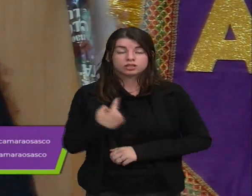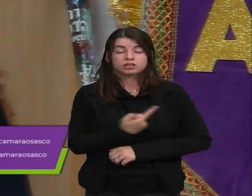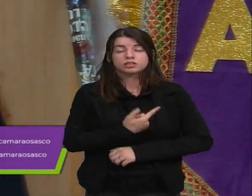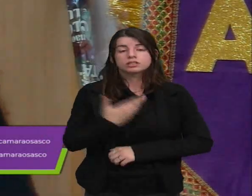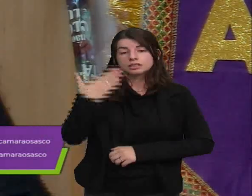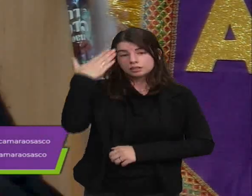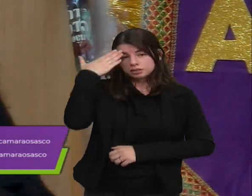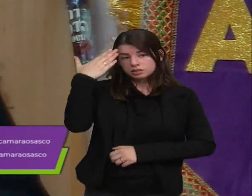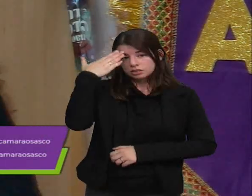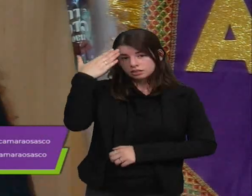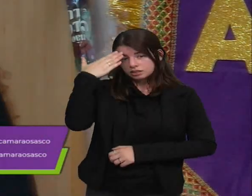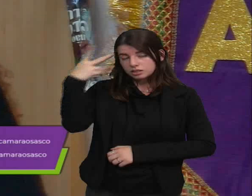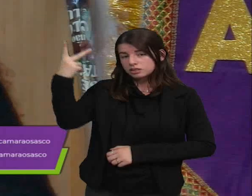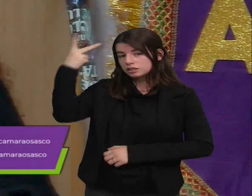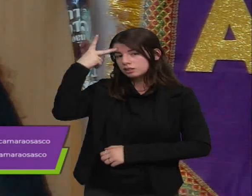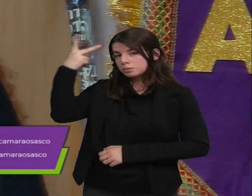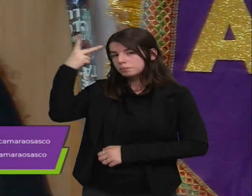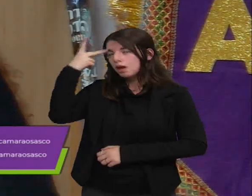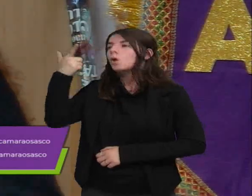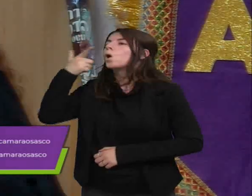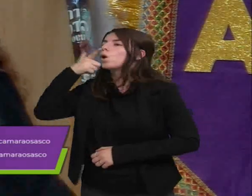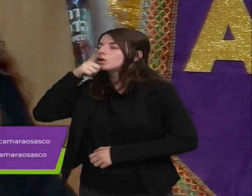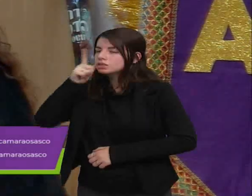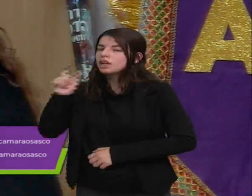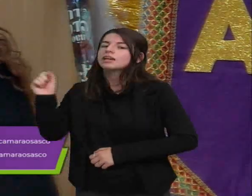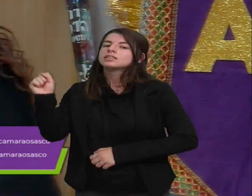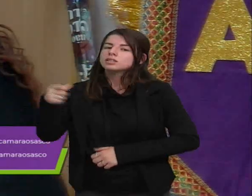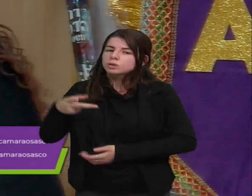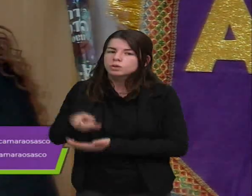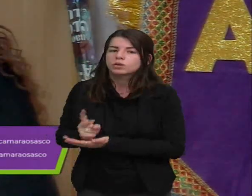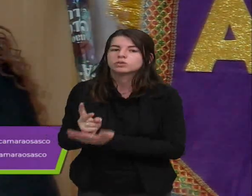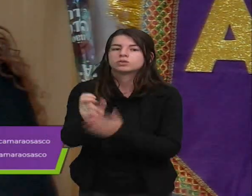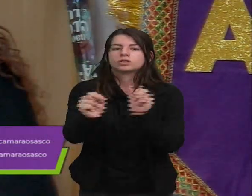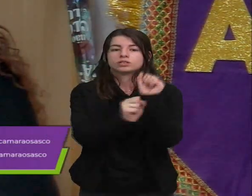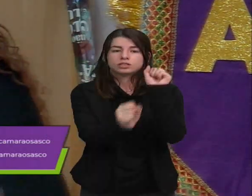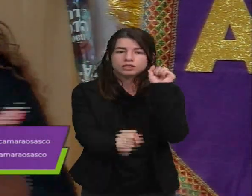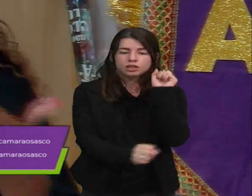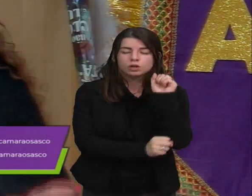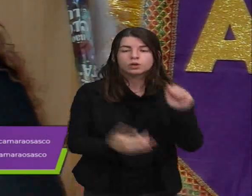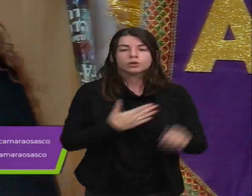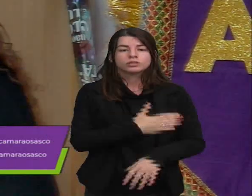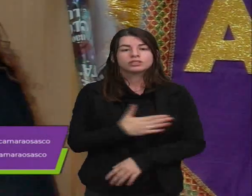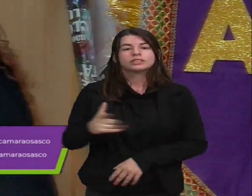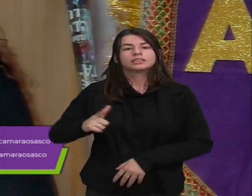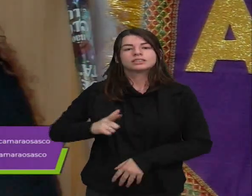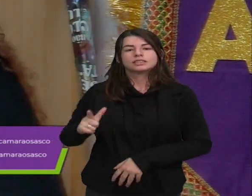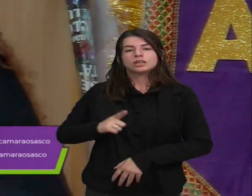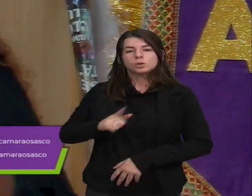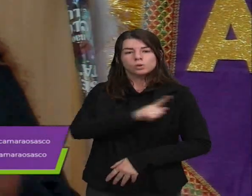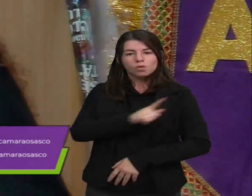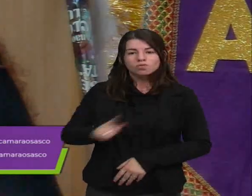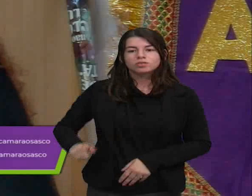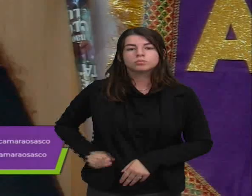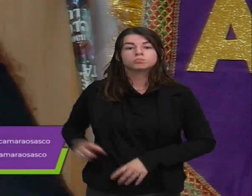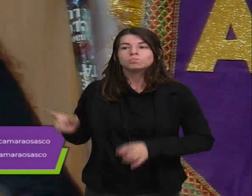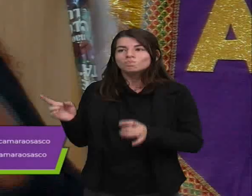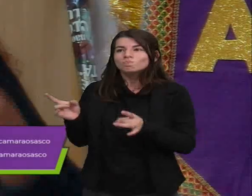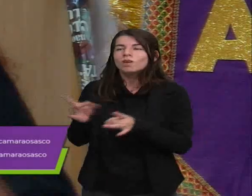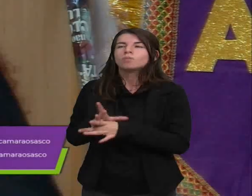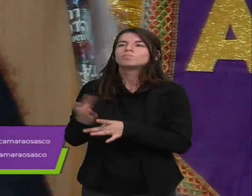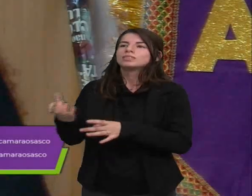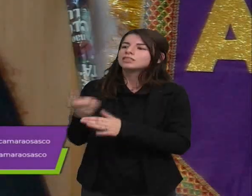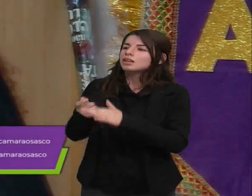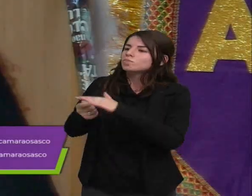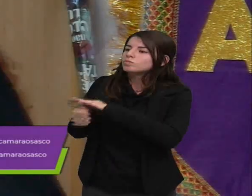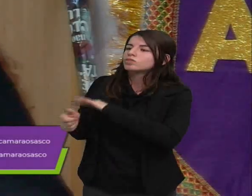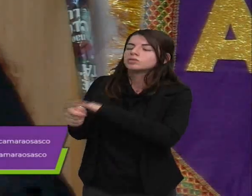condições de gerir a Sabesp e a gente queria um governador que tivesse disposto a isso que tivesse disposto a investir